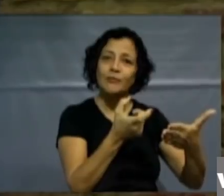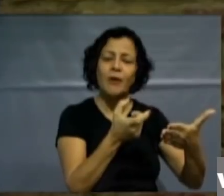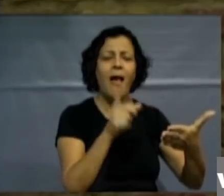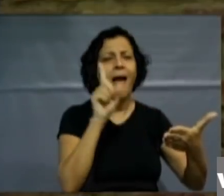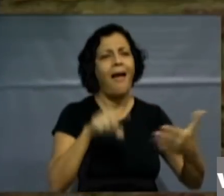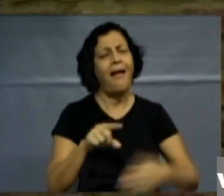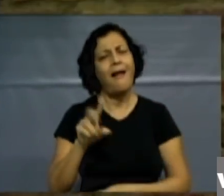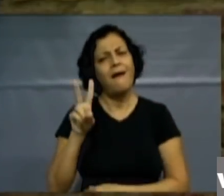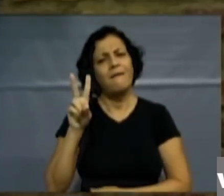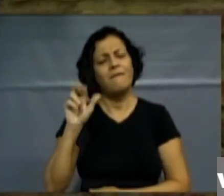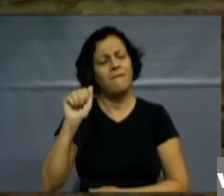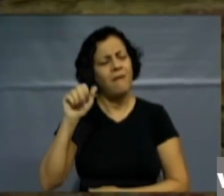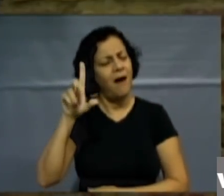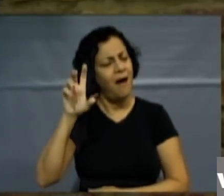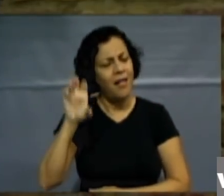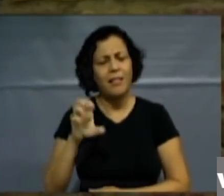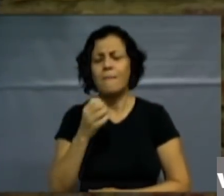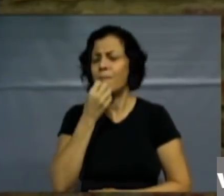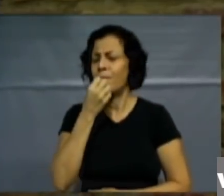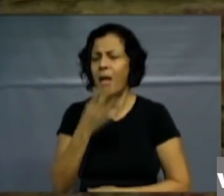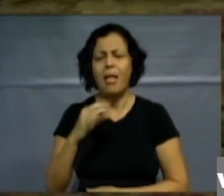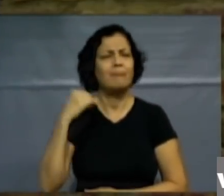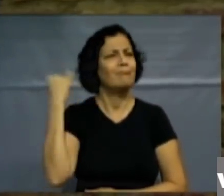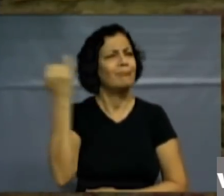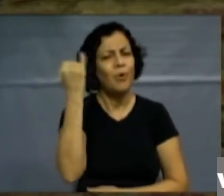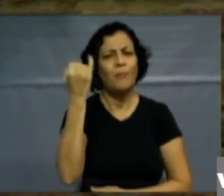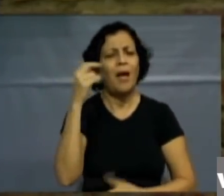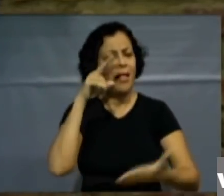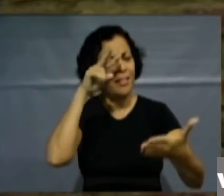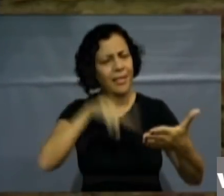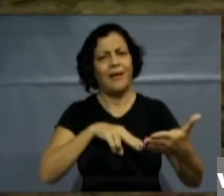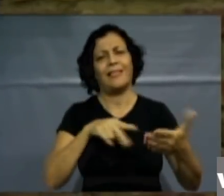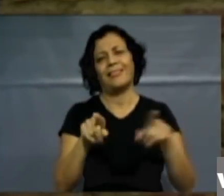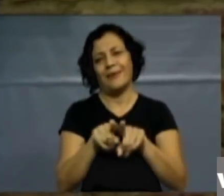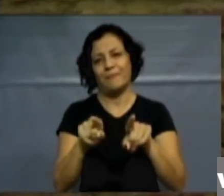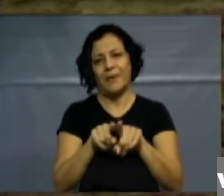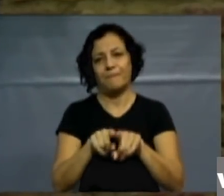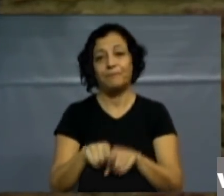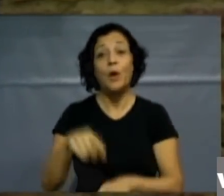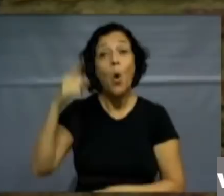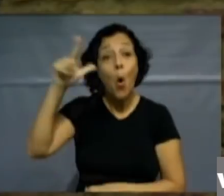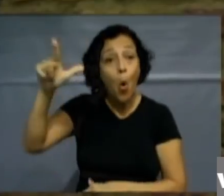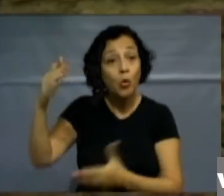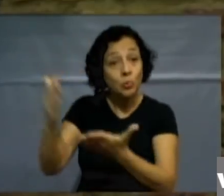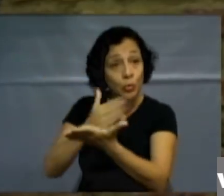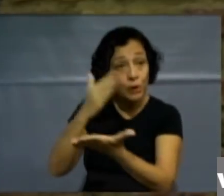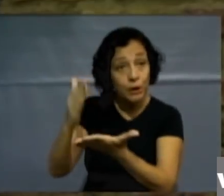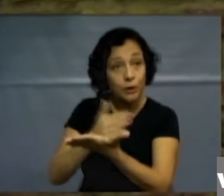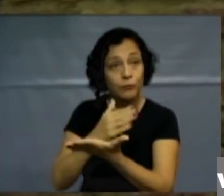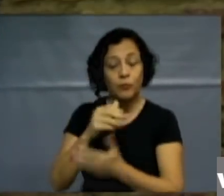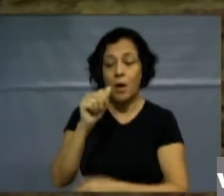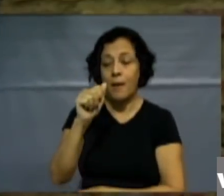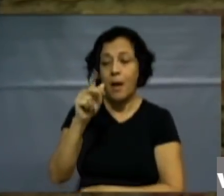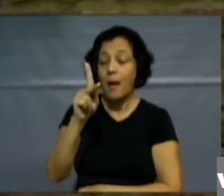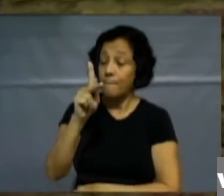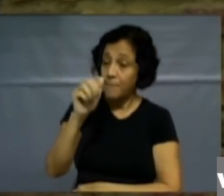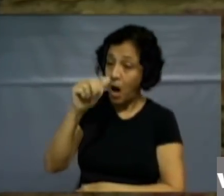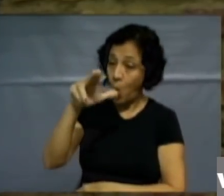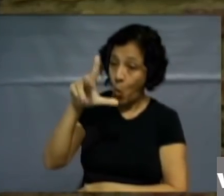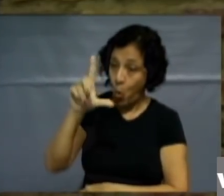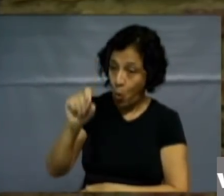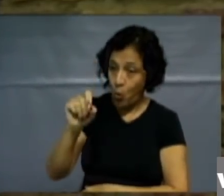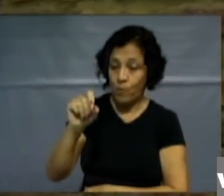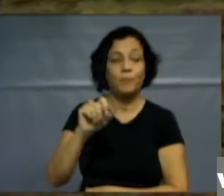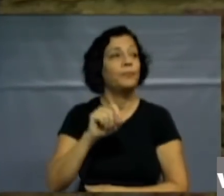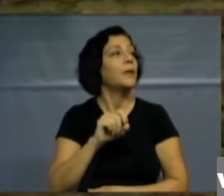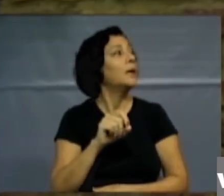muito a pena, tá? Seminário Lítero Musical Paulo e Estevão, que foi meu contato com Paulo através da arte, que é um projeto do Portal C,